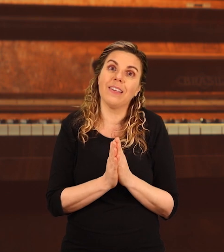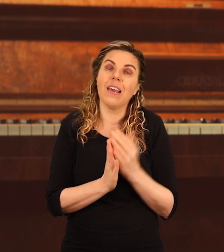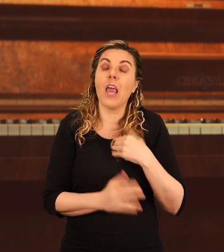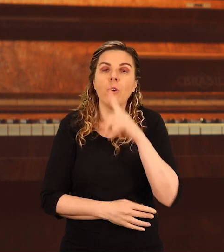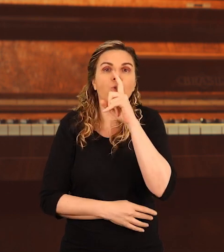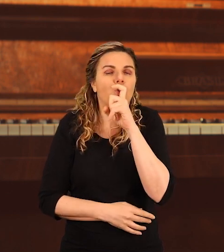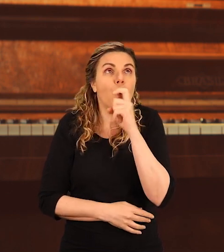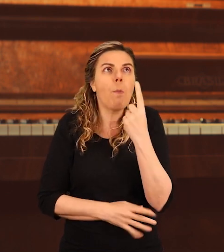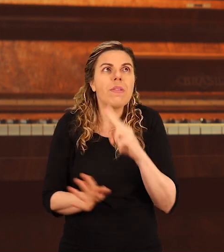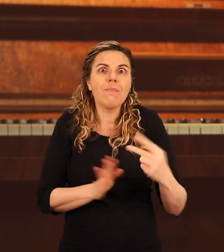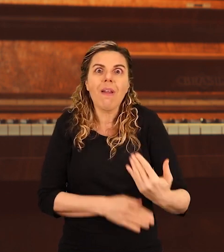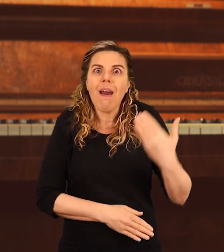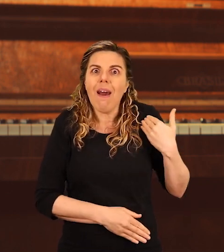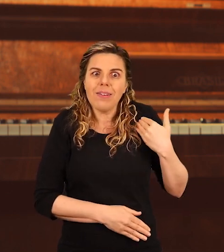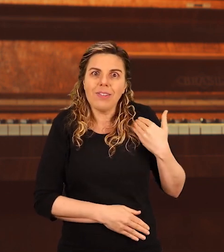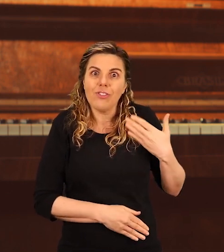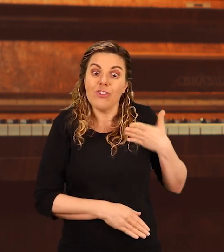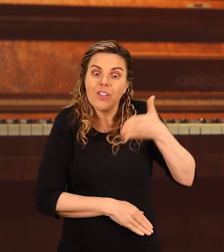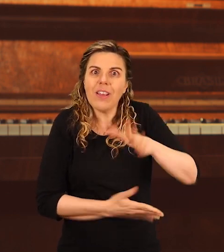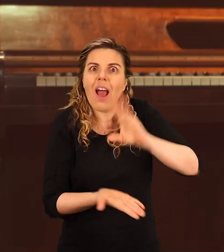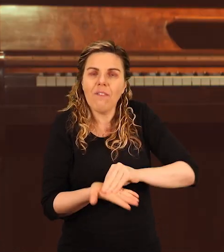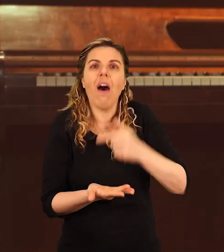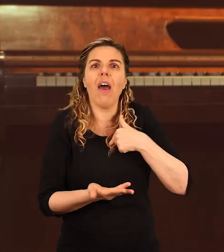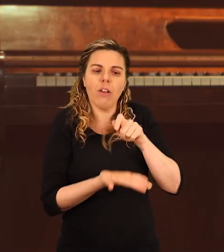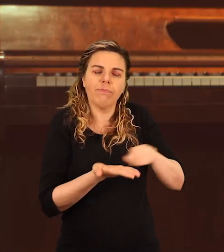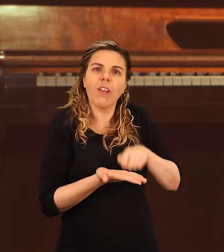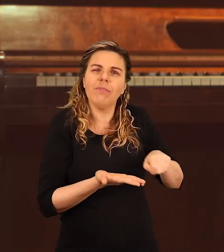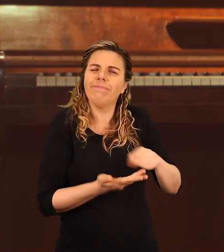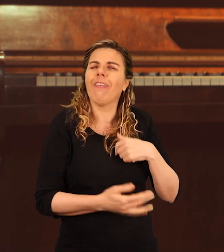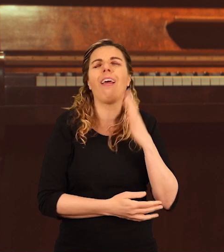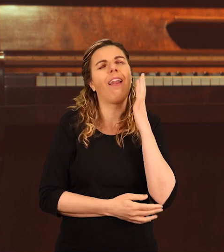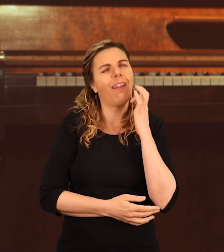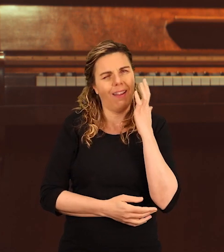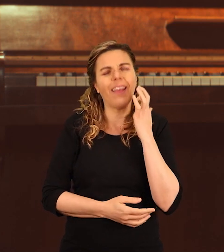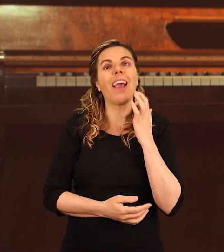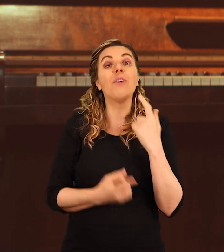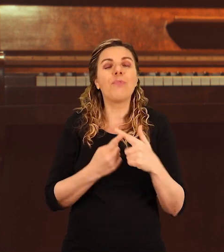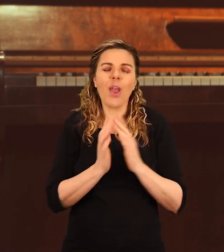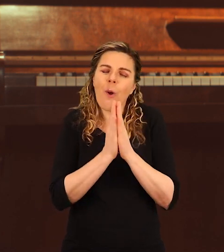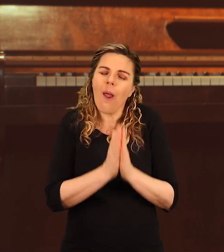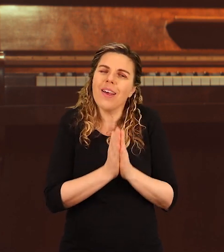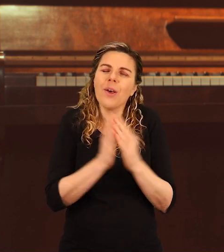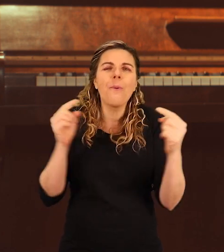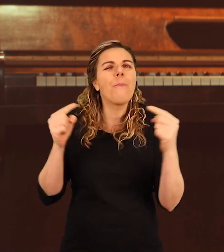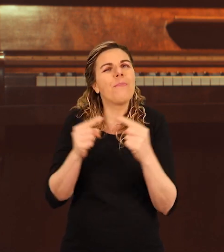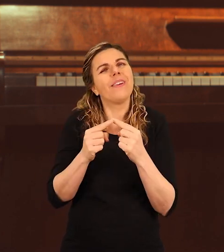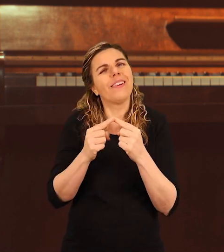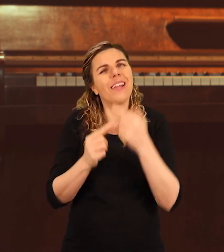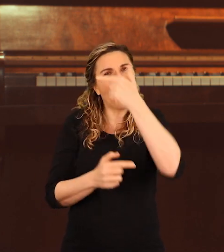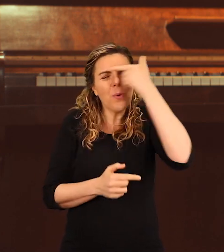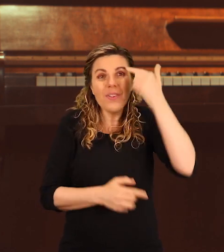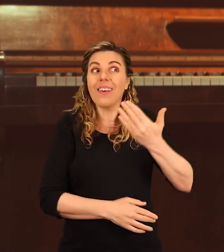escrevi uma semana antes de gravar, de entrar para gravar voz em estúdio. E é muito legal, porque a oração faz todo sentido com a Luísa, que